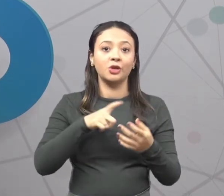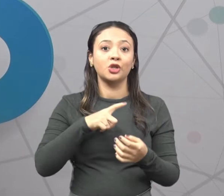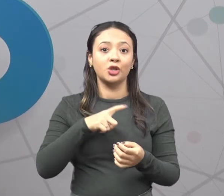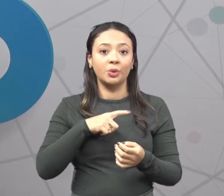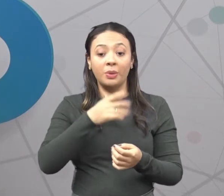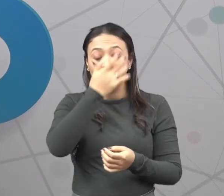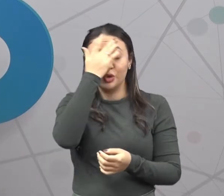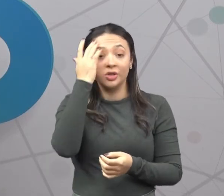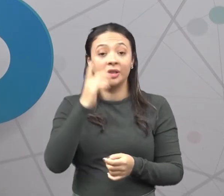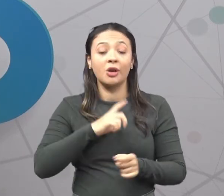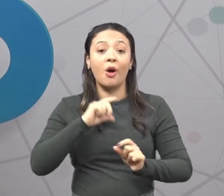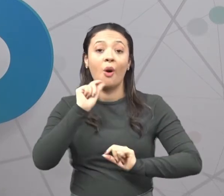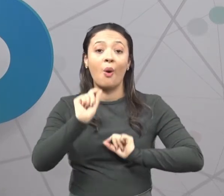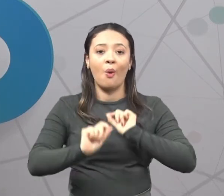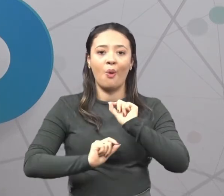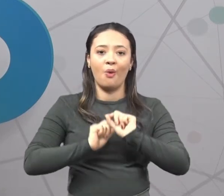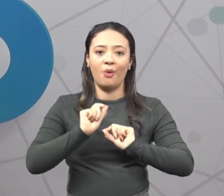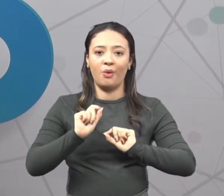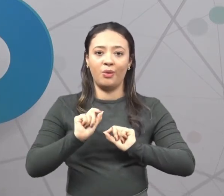certo,